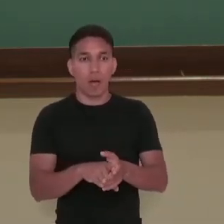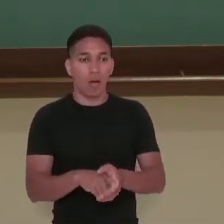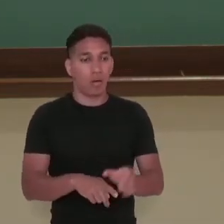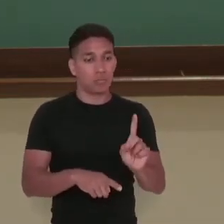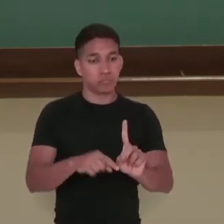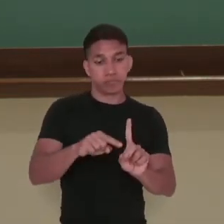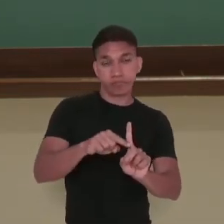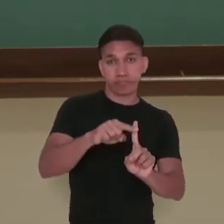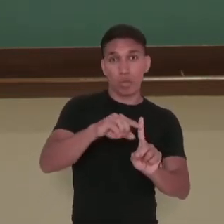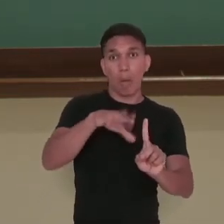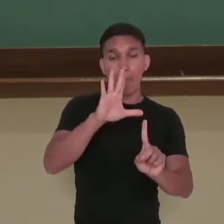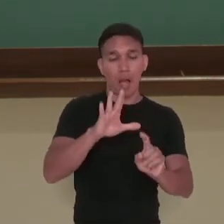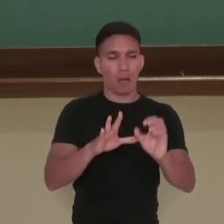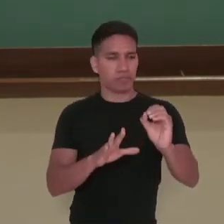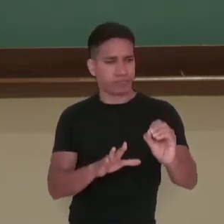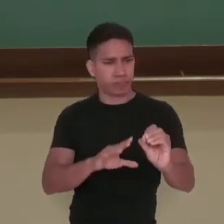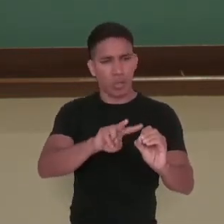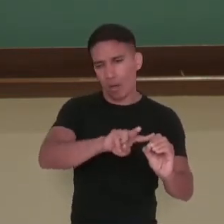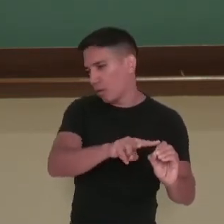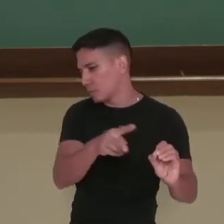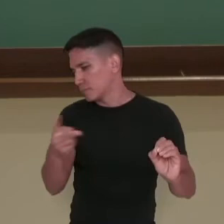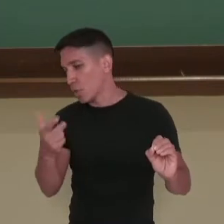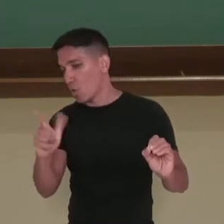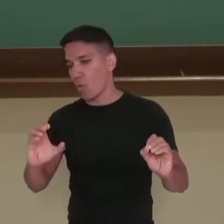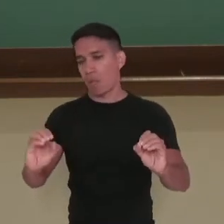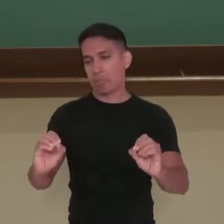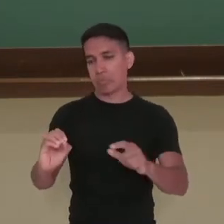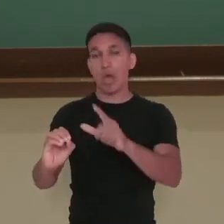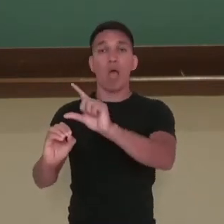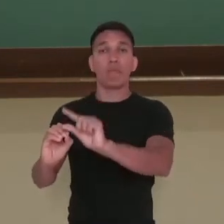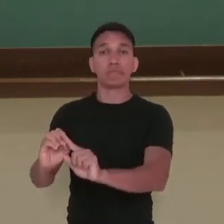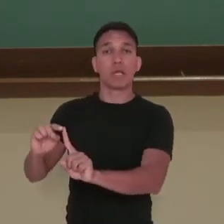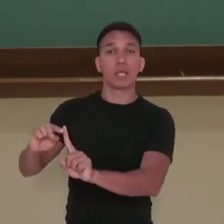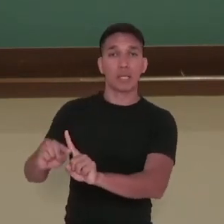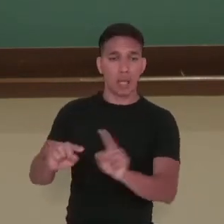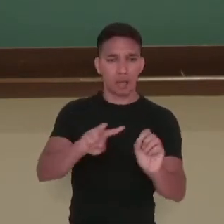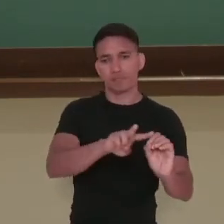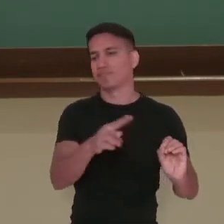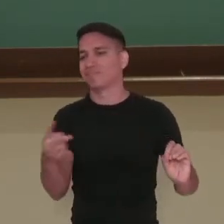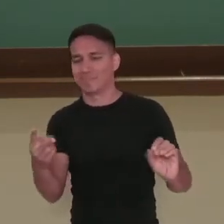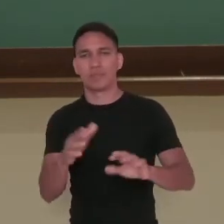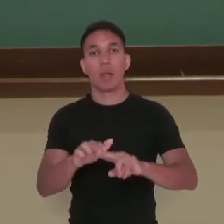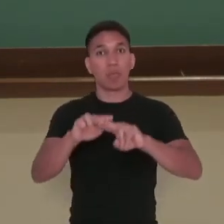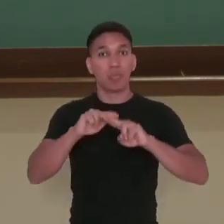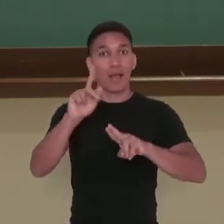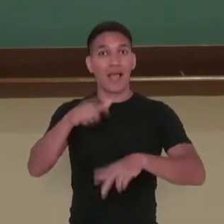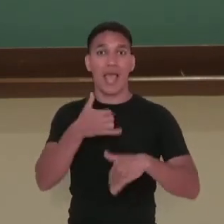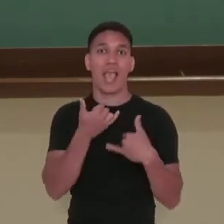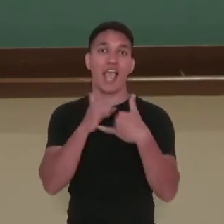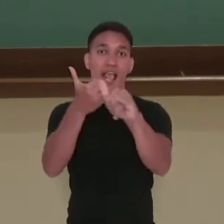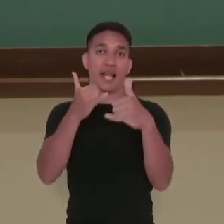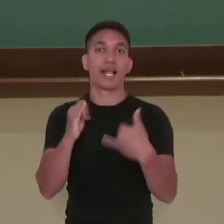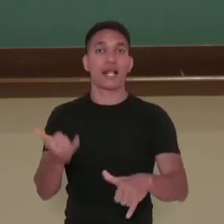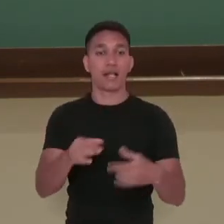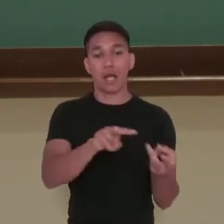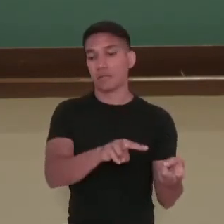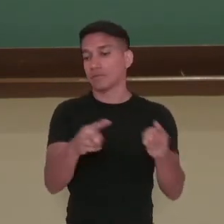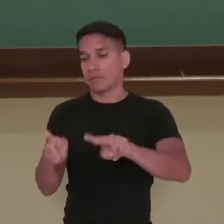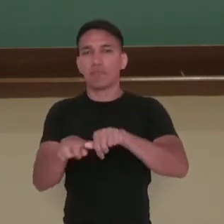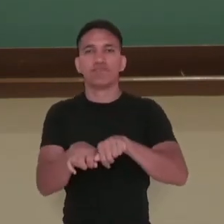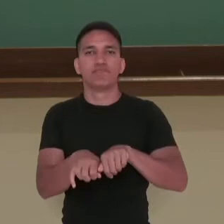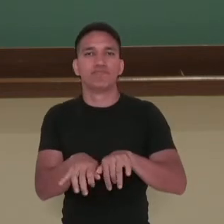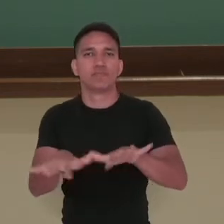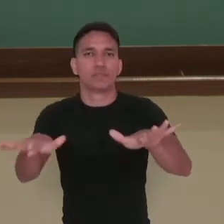maior para outro de menor temperatura. Pessoal, o calor é uma energia que passa, uma energia que